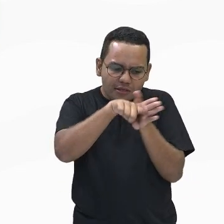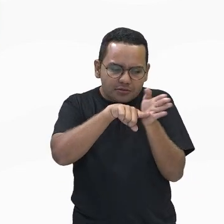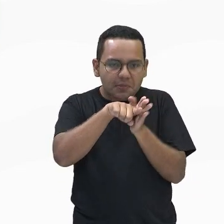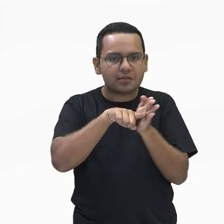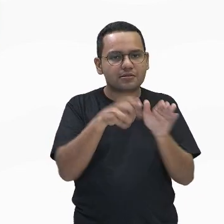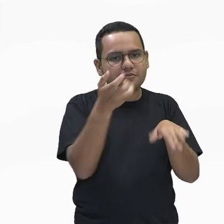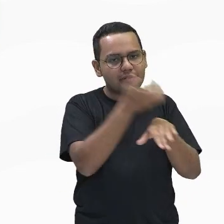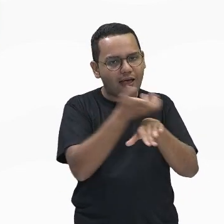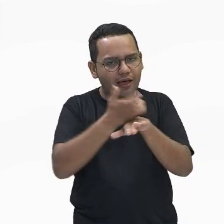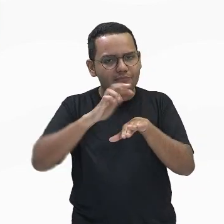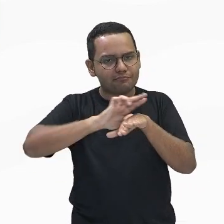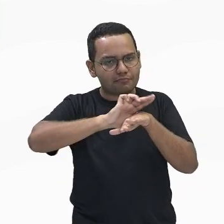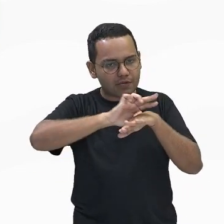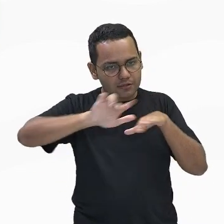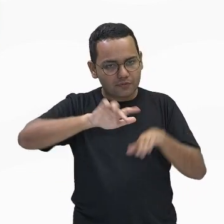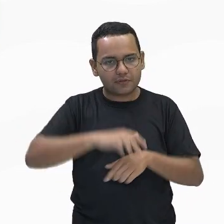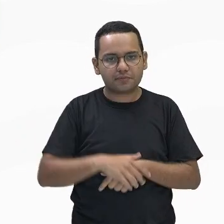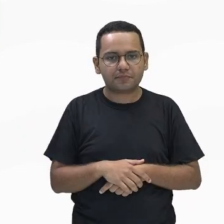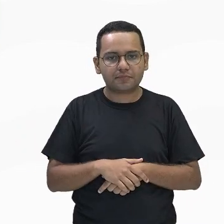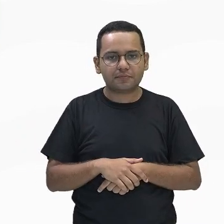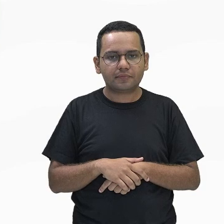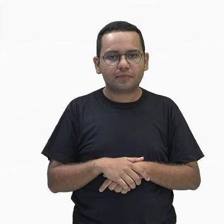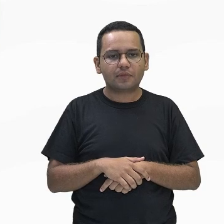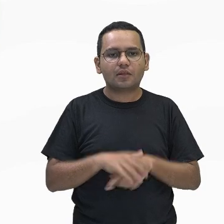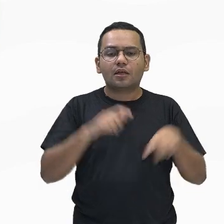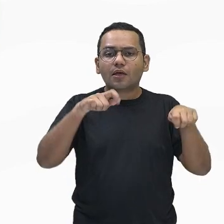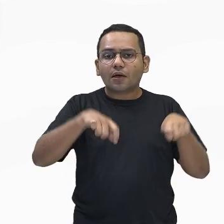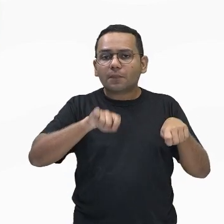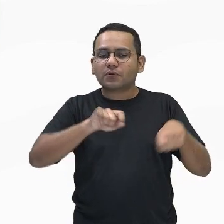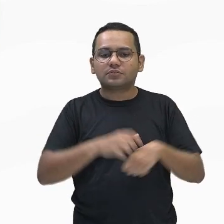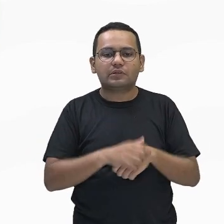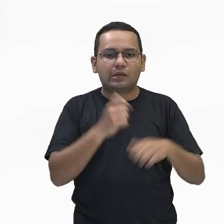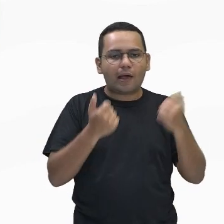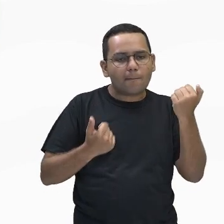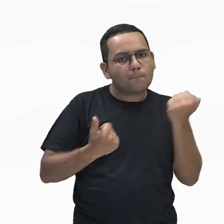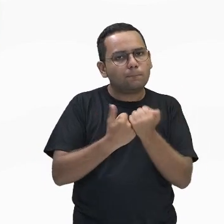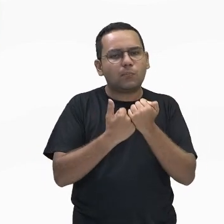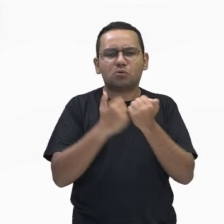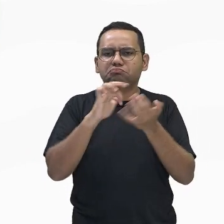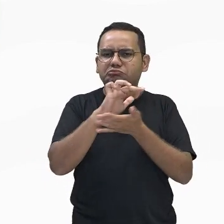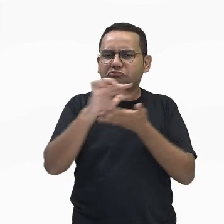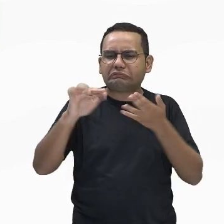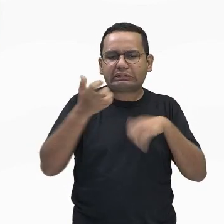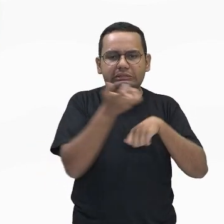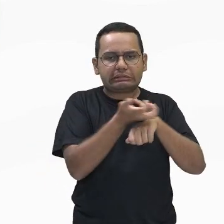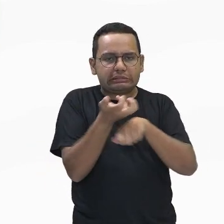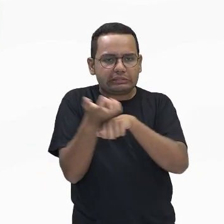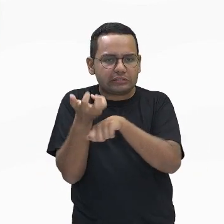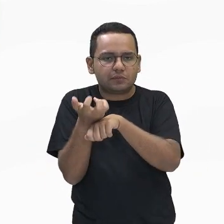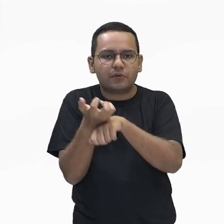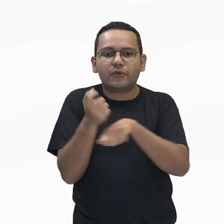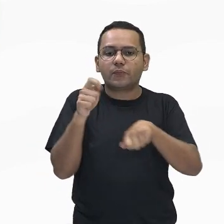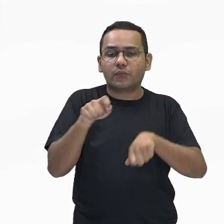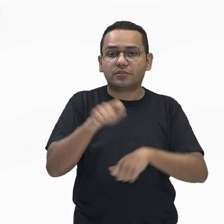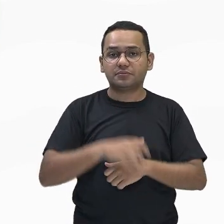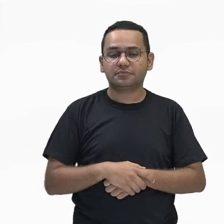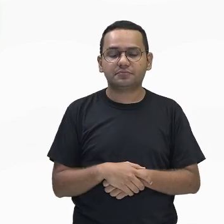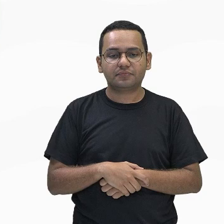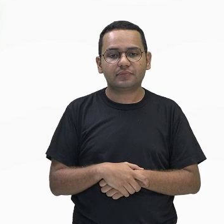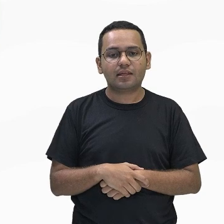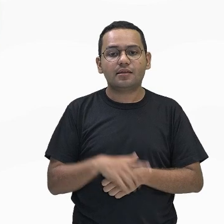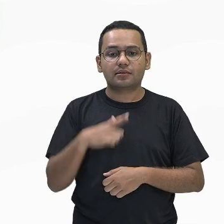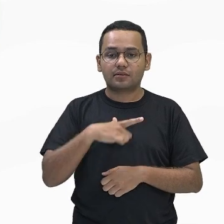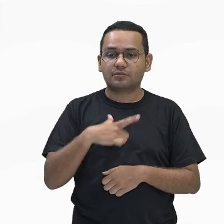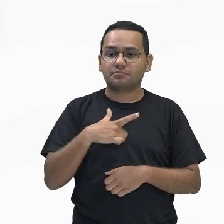disciplinas específicas, promovendo colaborações interdisciplinares que podem resultar em abordagens